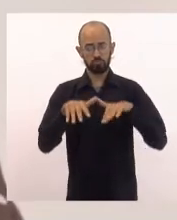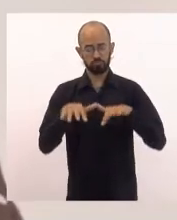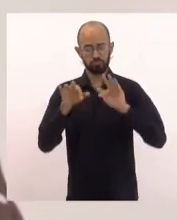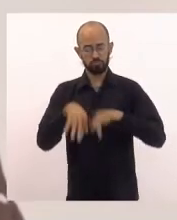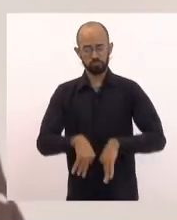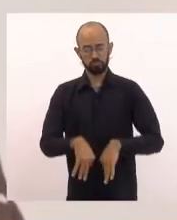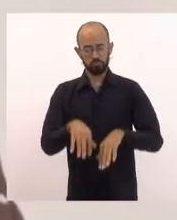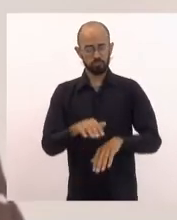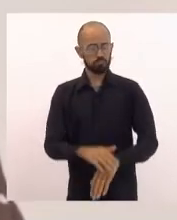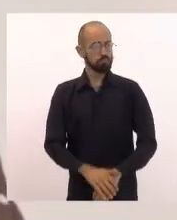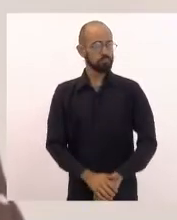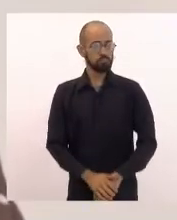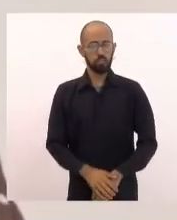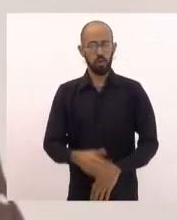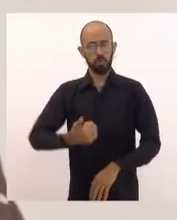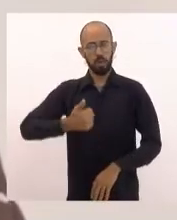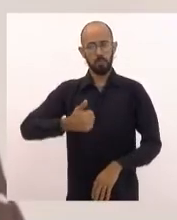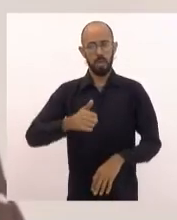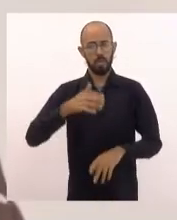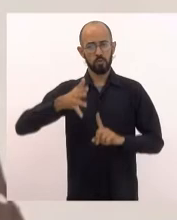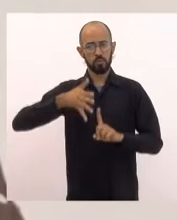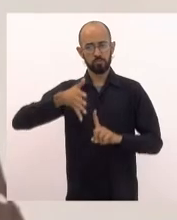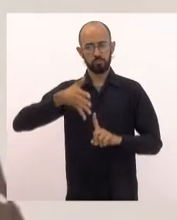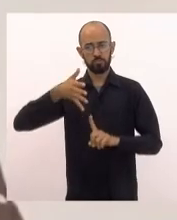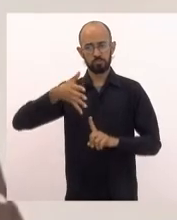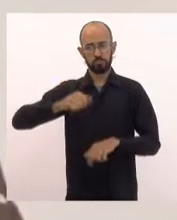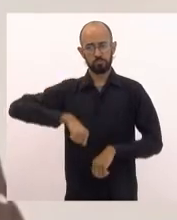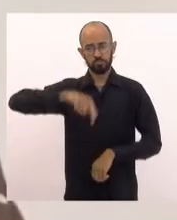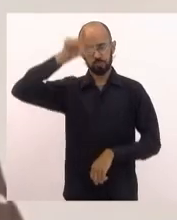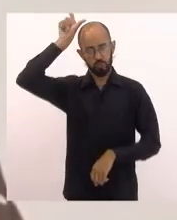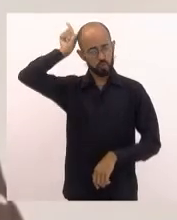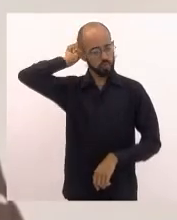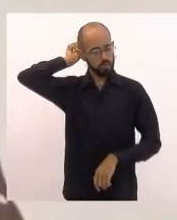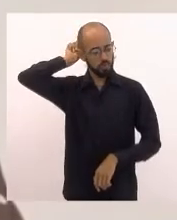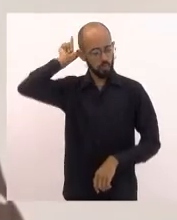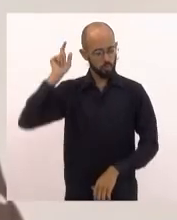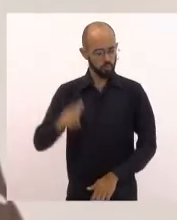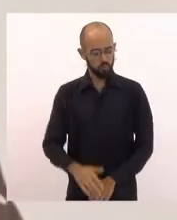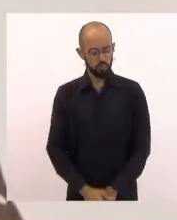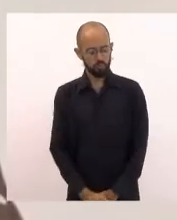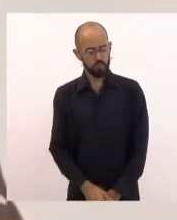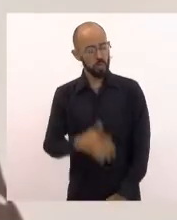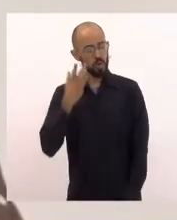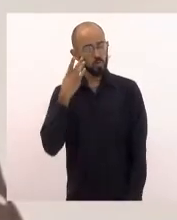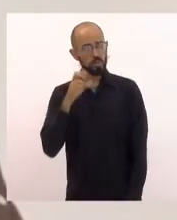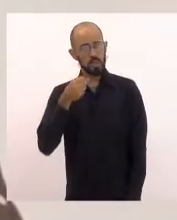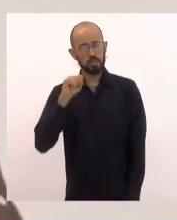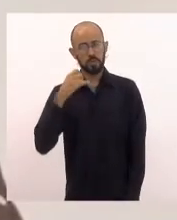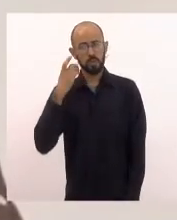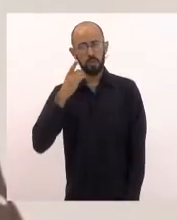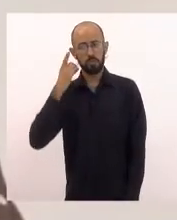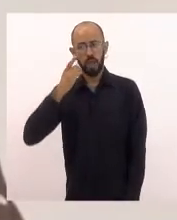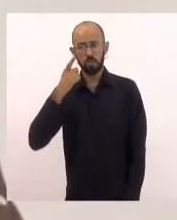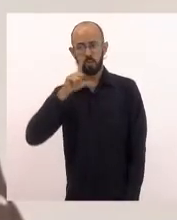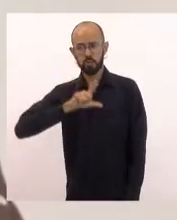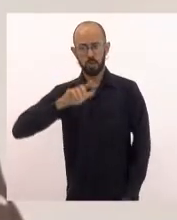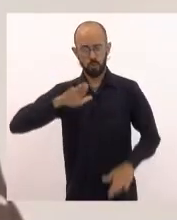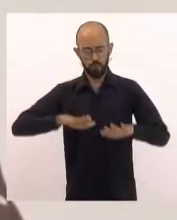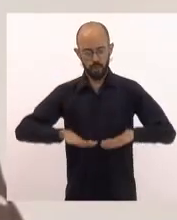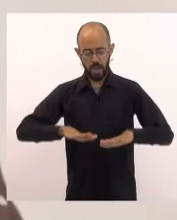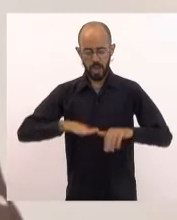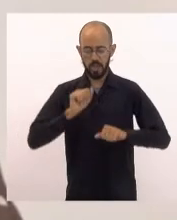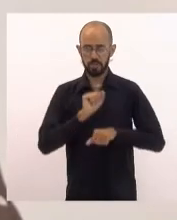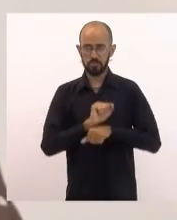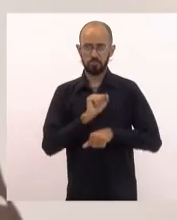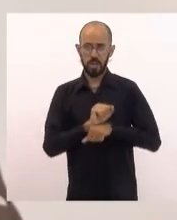final. Primeiro orador é o deputado Luiz Paulo. Não sei se o deputado Luiz Paulo conseguiu aguardar, que